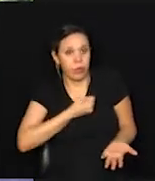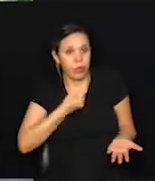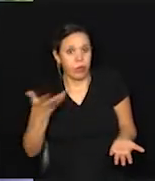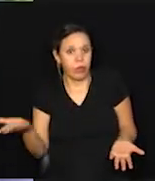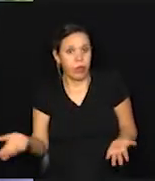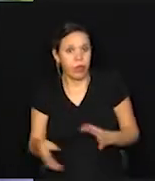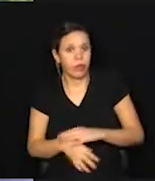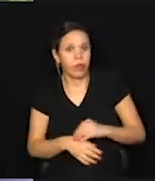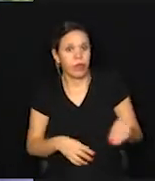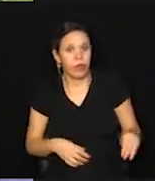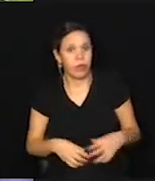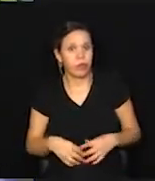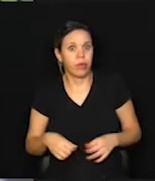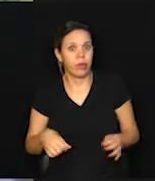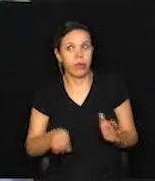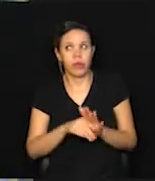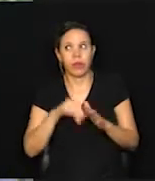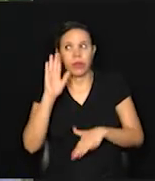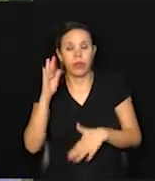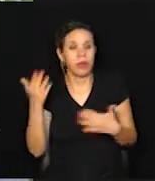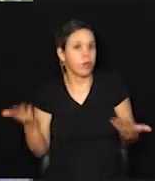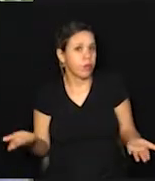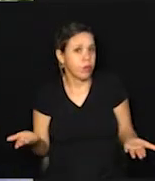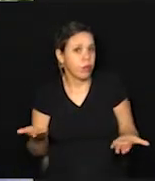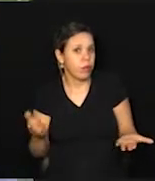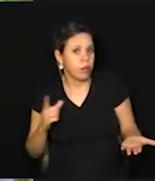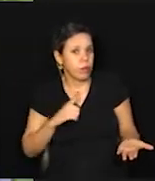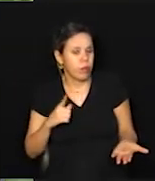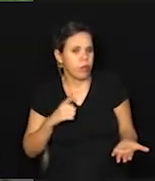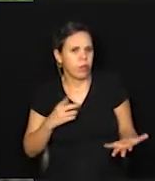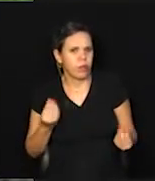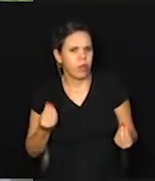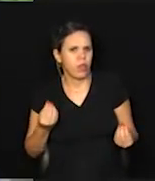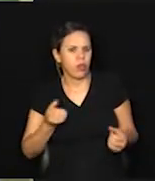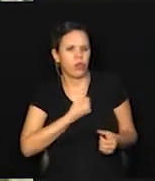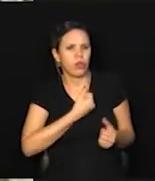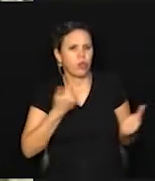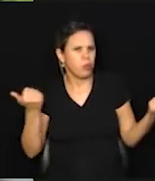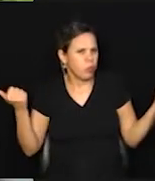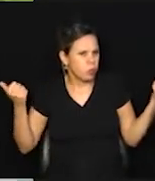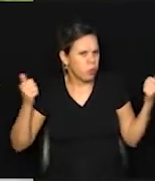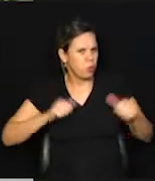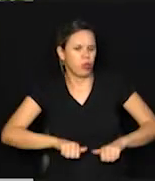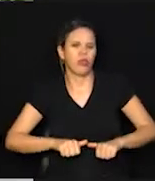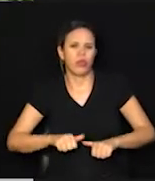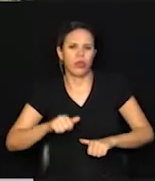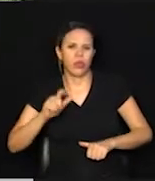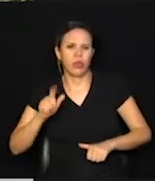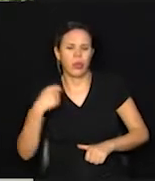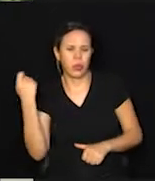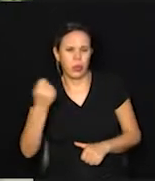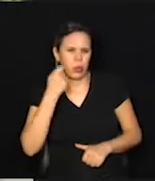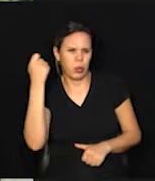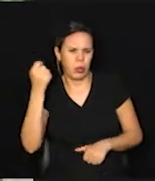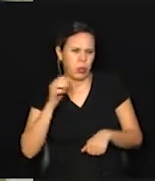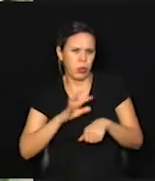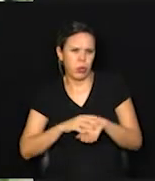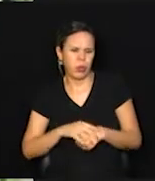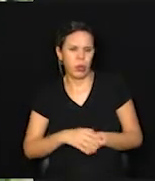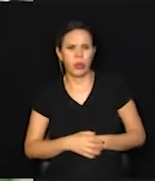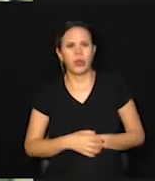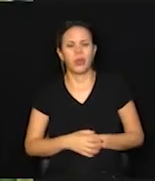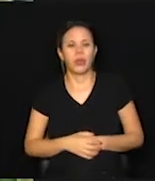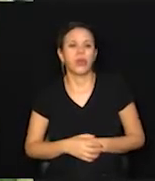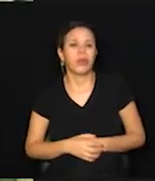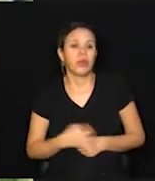Mariana? Né? Pode chegar a mais do que isso, nós hoje já temos um número muito pior que isso, então é indiscutível a gravidade dessa doença e é indiscutível o